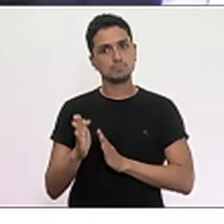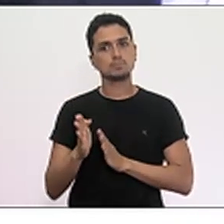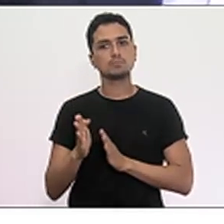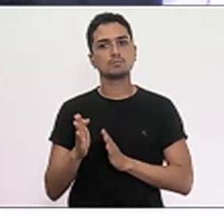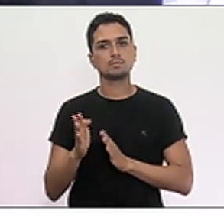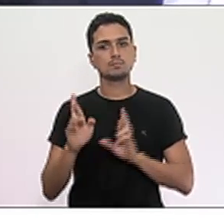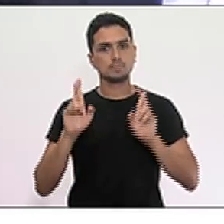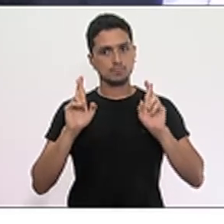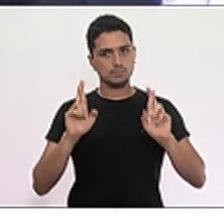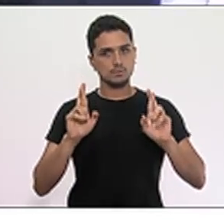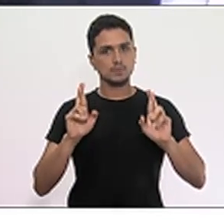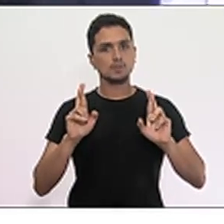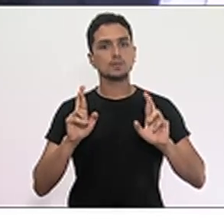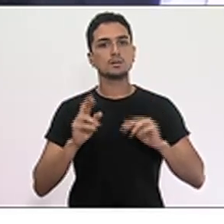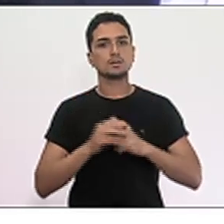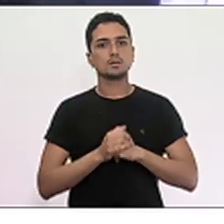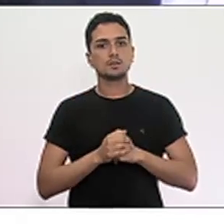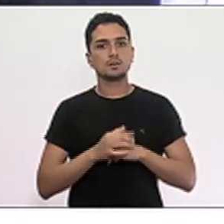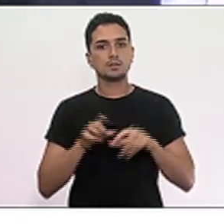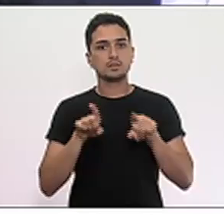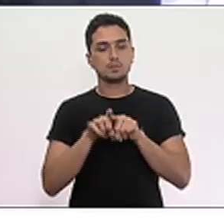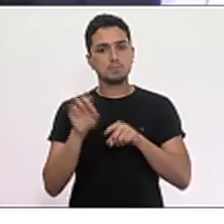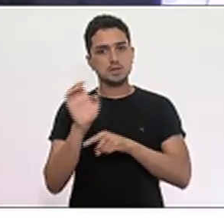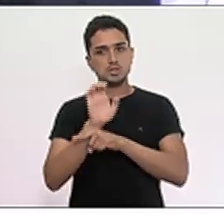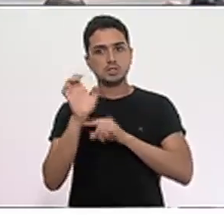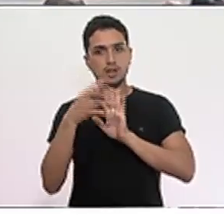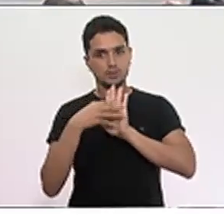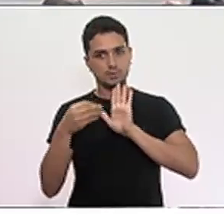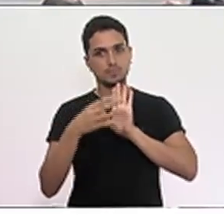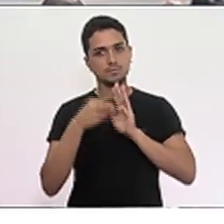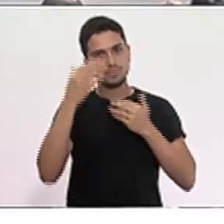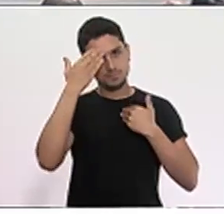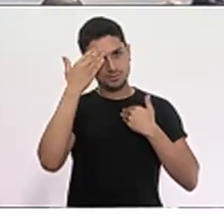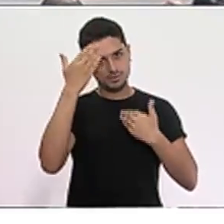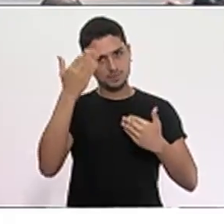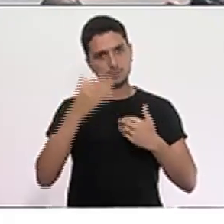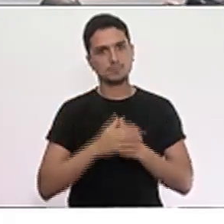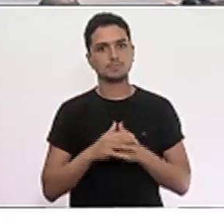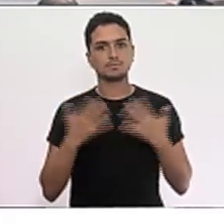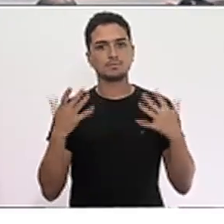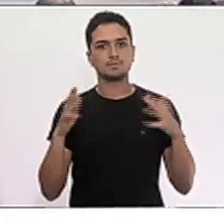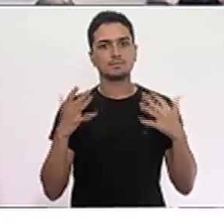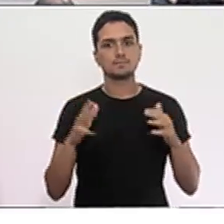seguida, né, por outros estados da federação. Muito obrigado.